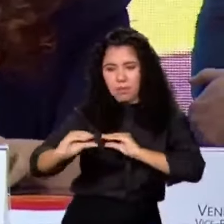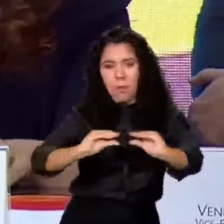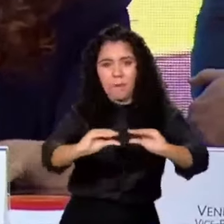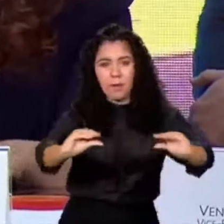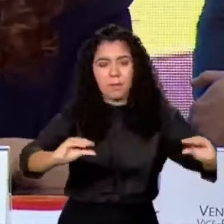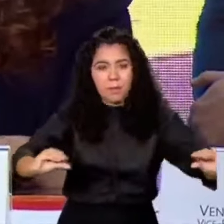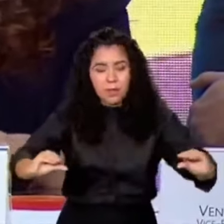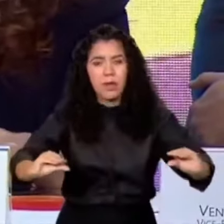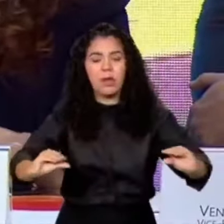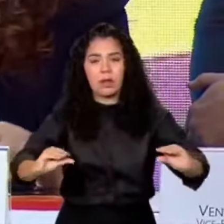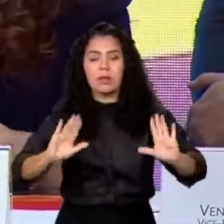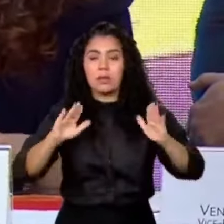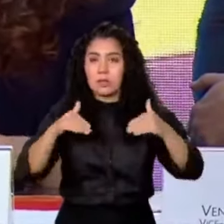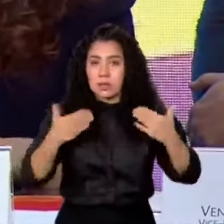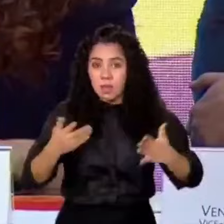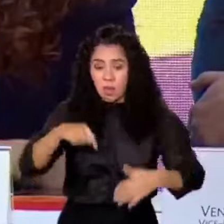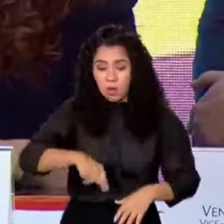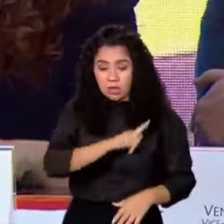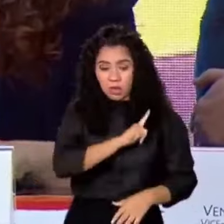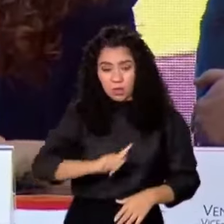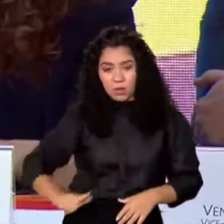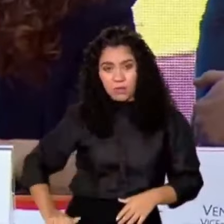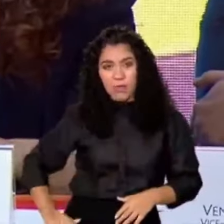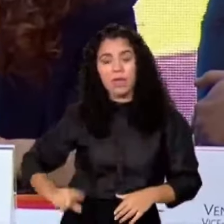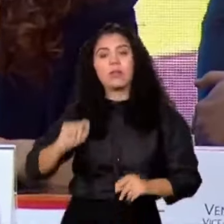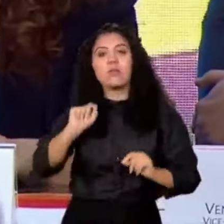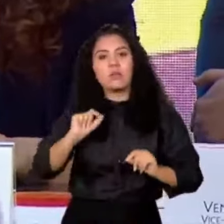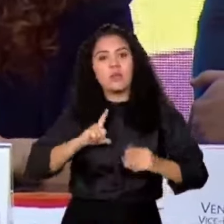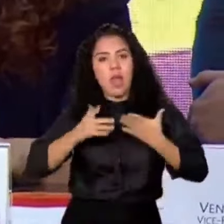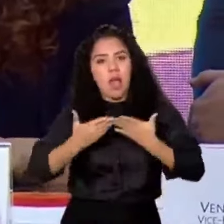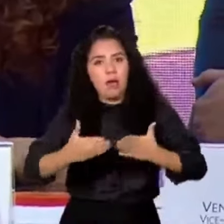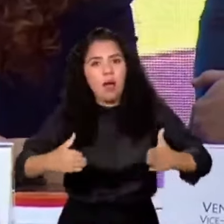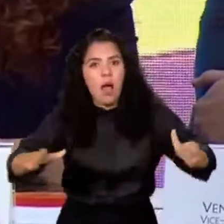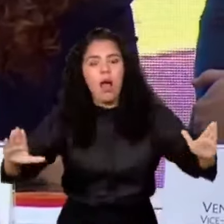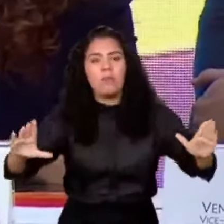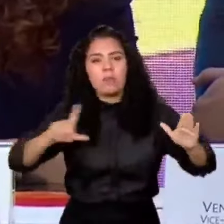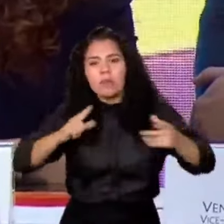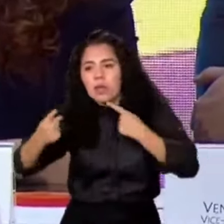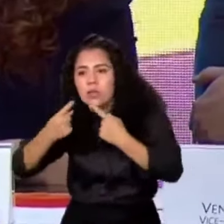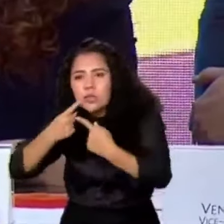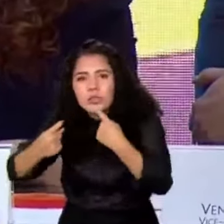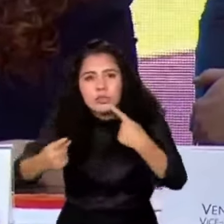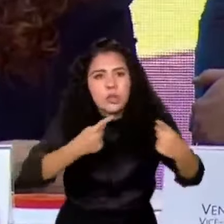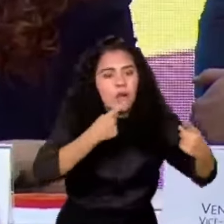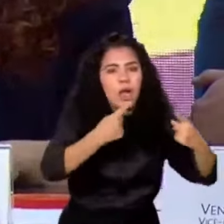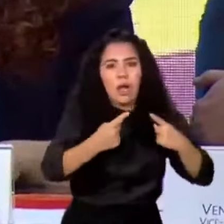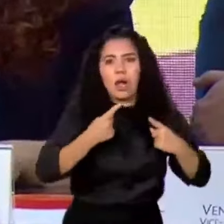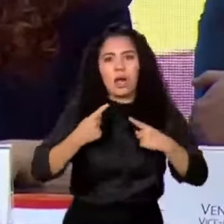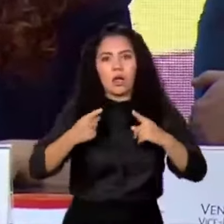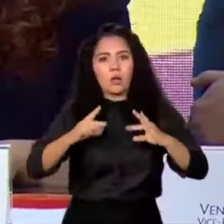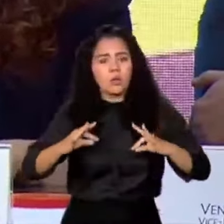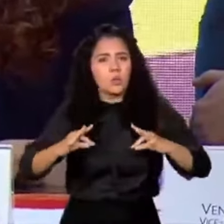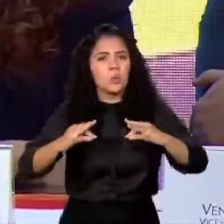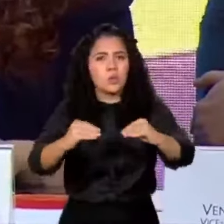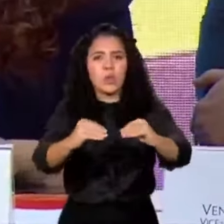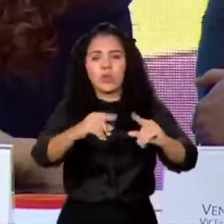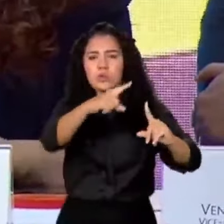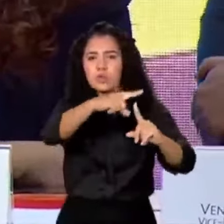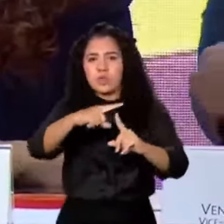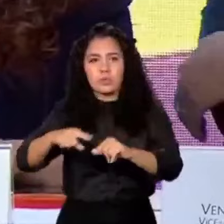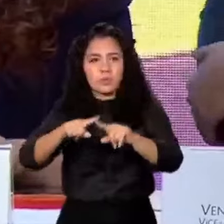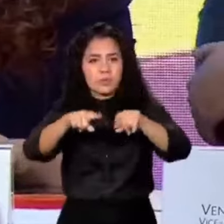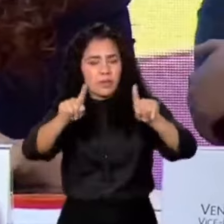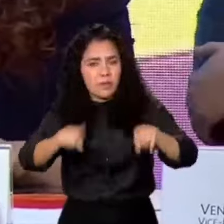primeiro, esse foi um governo que reabriu todas as mesas de negociação com os nossos, com todas as categorias de servidores públicos desse